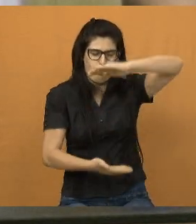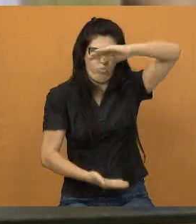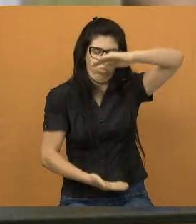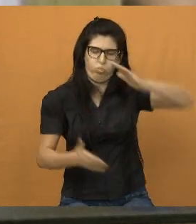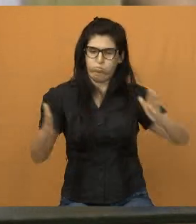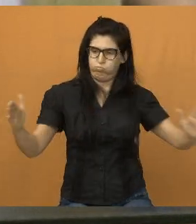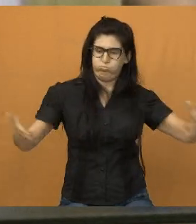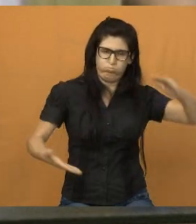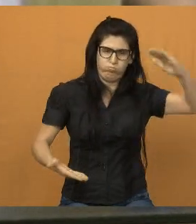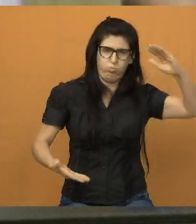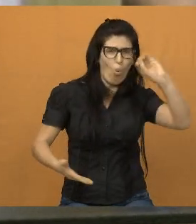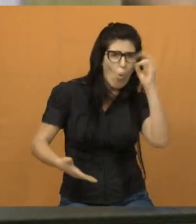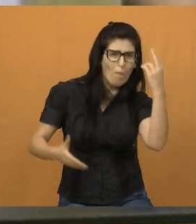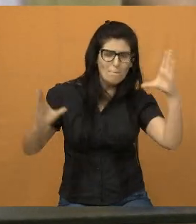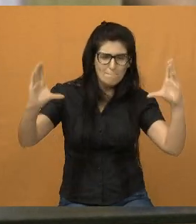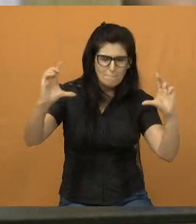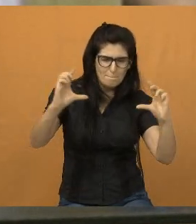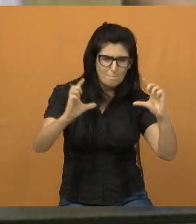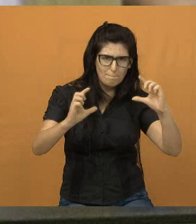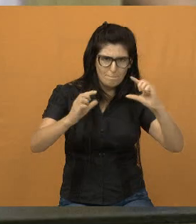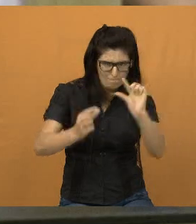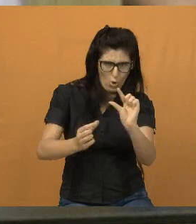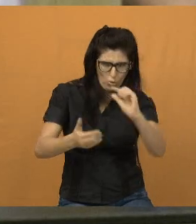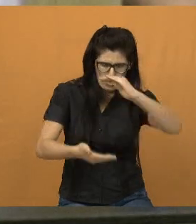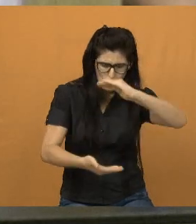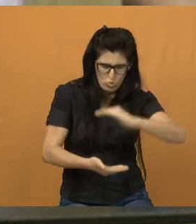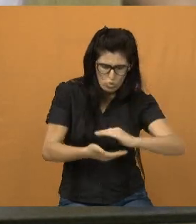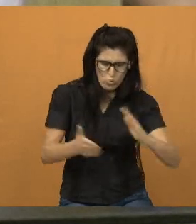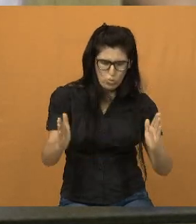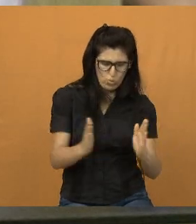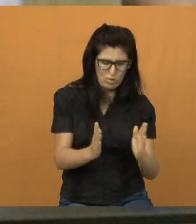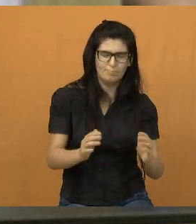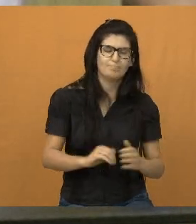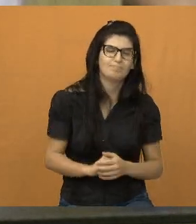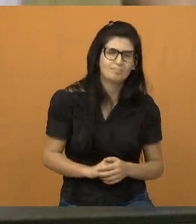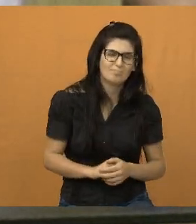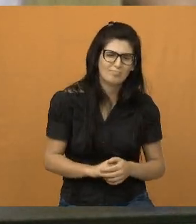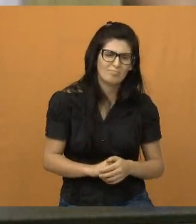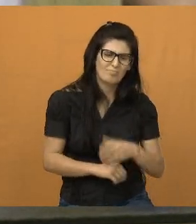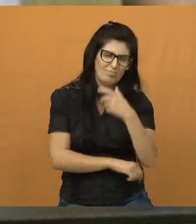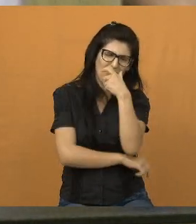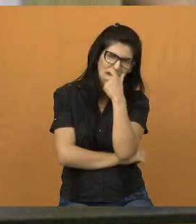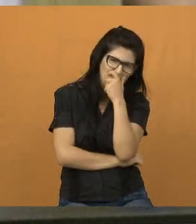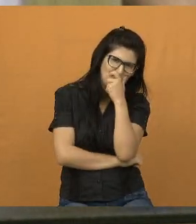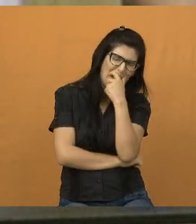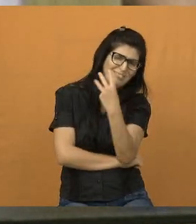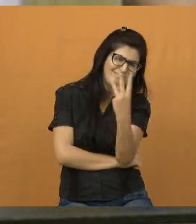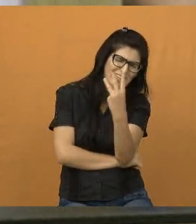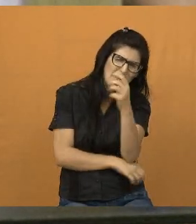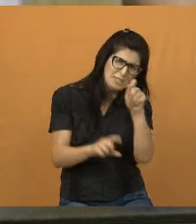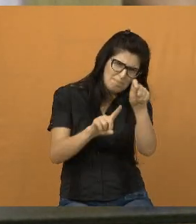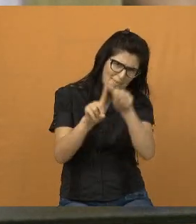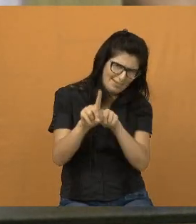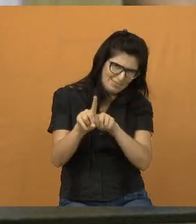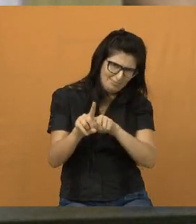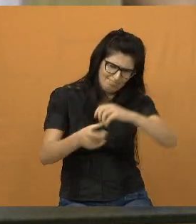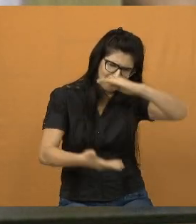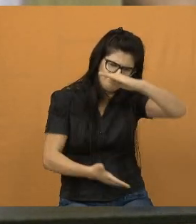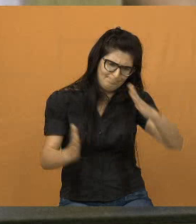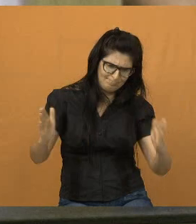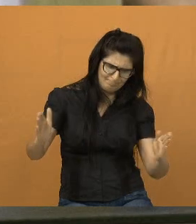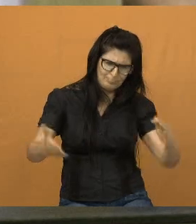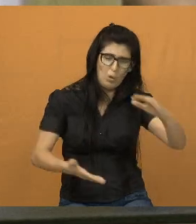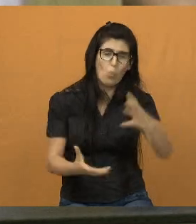medicamentos. Naquela ocasião, eu disse a ela que a gente estava trabalhando com 3 meses. E o